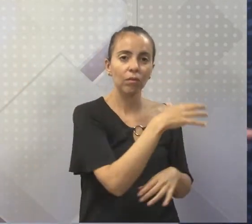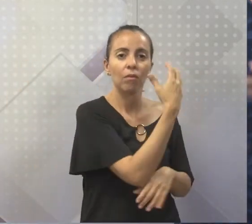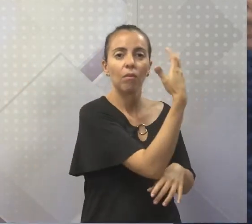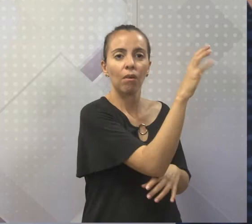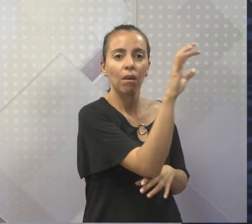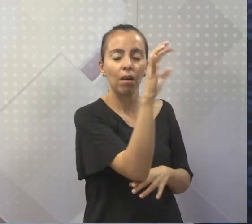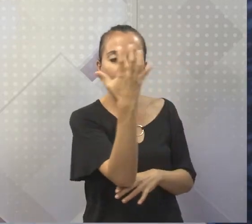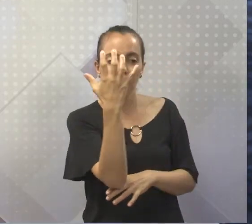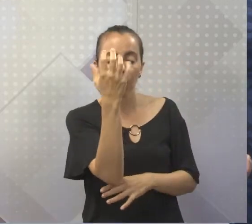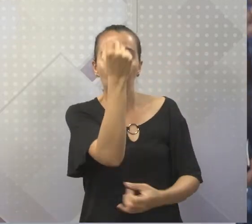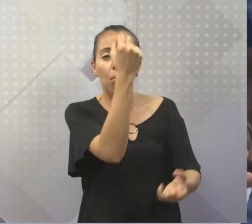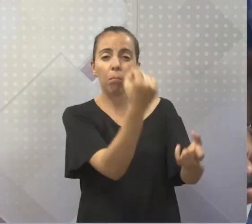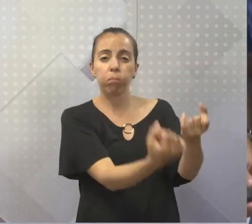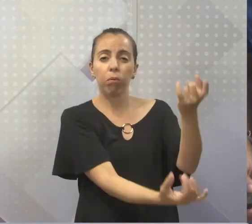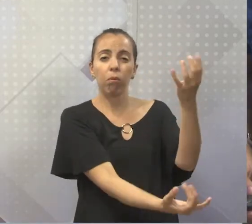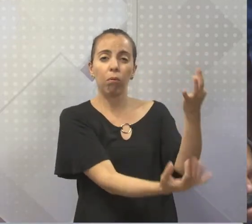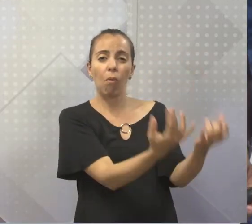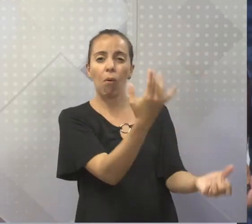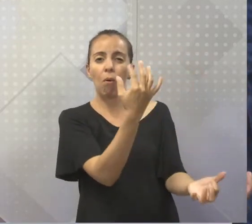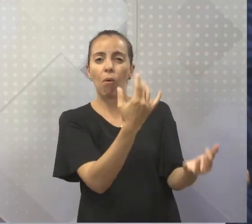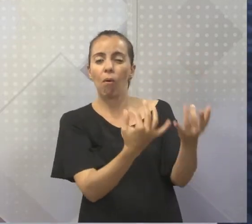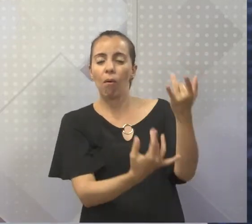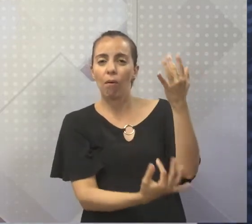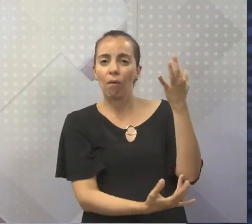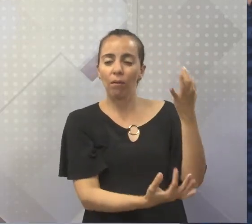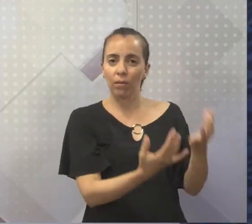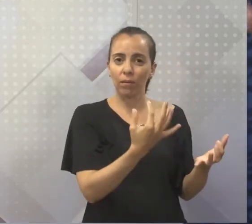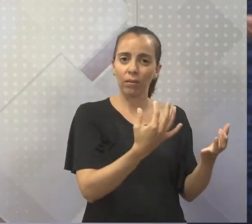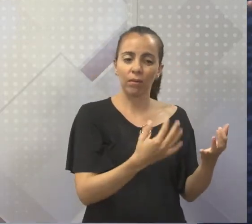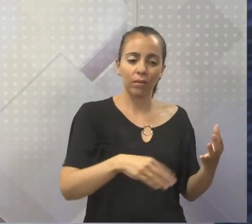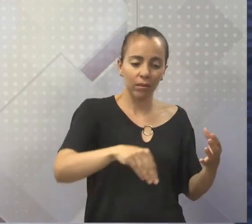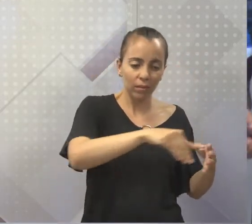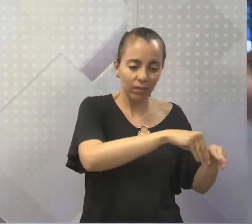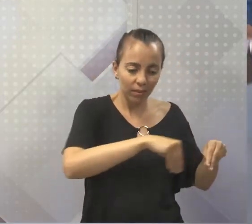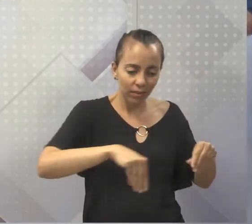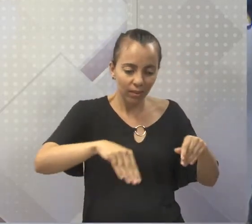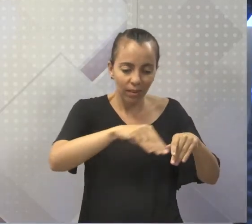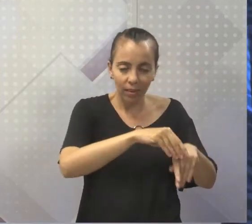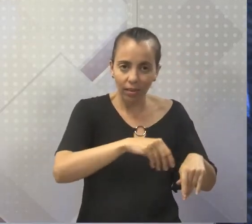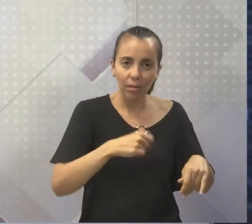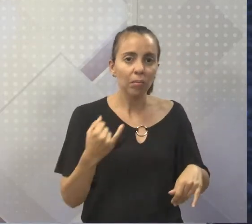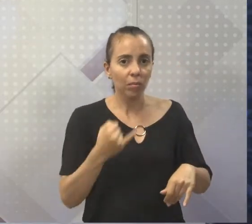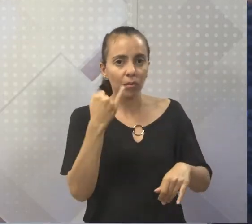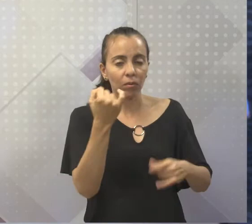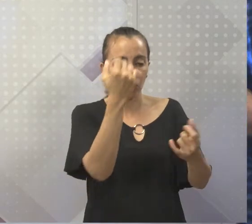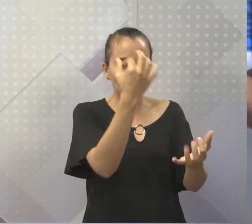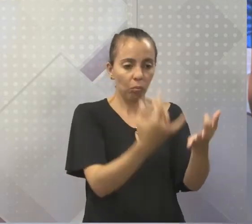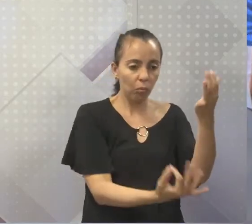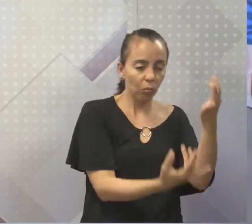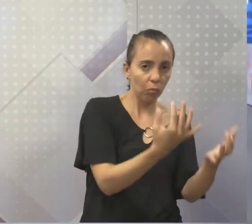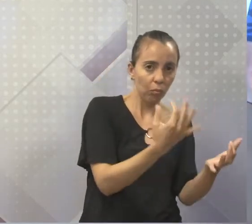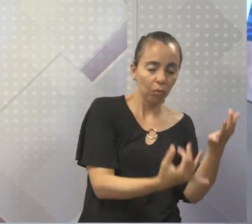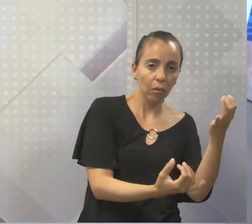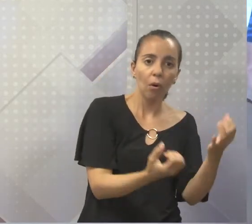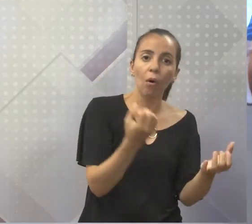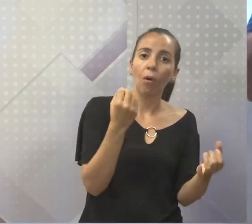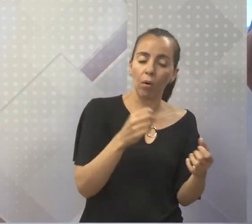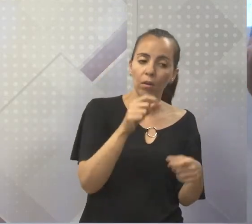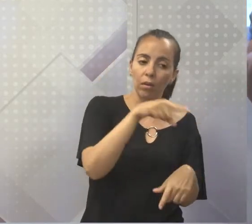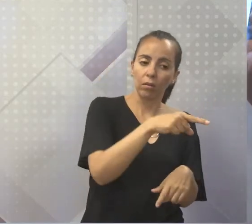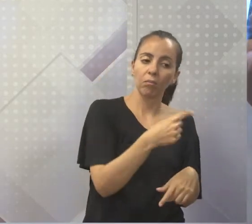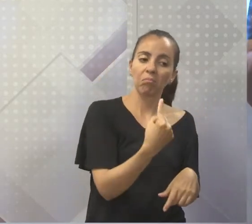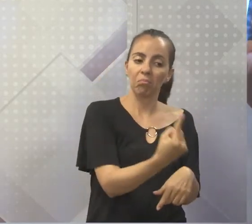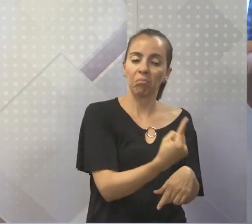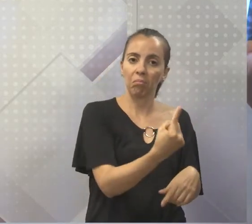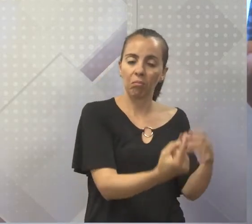sendo queimada normalmente o queimar o cerrado tem que queimar ou e a ideia ou ele não tem Nova Safra